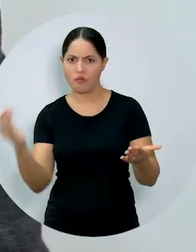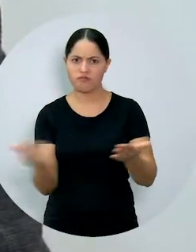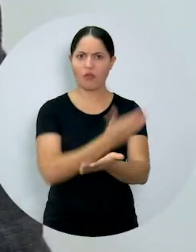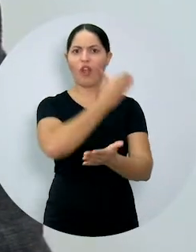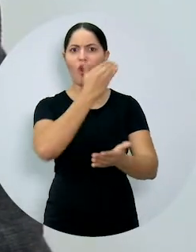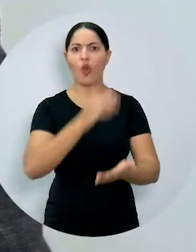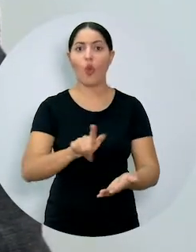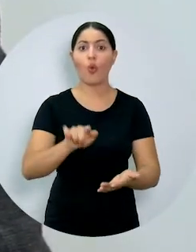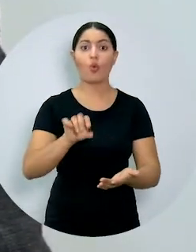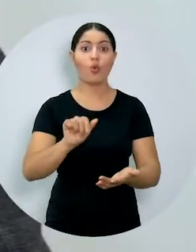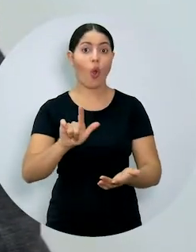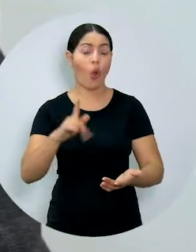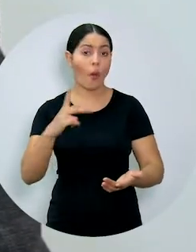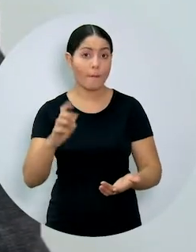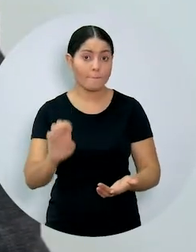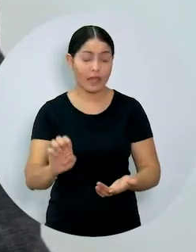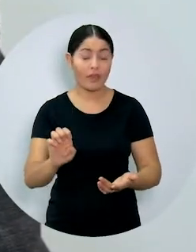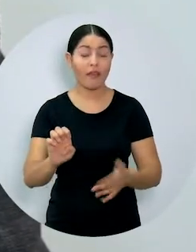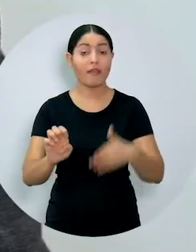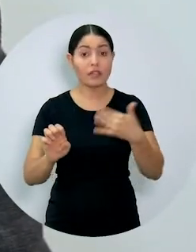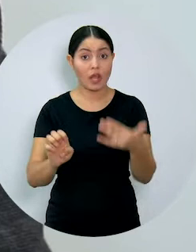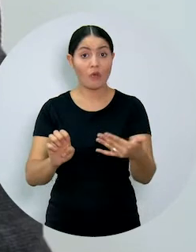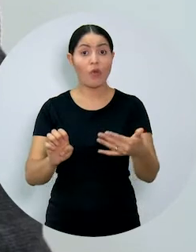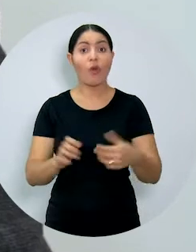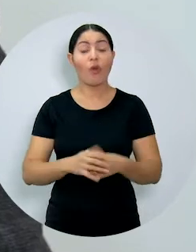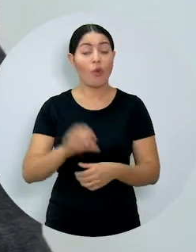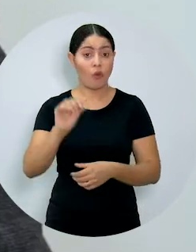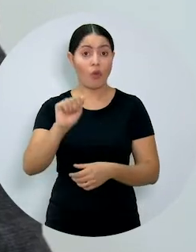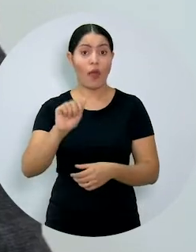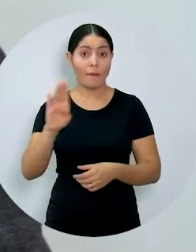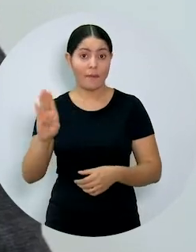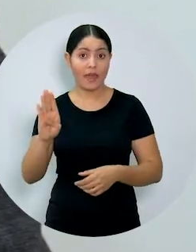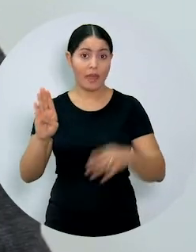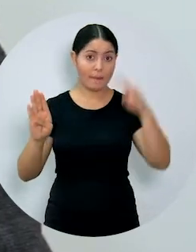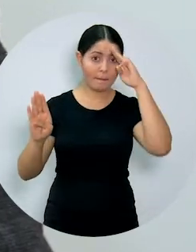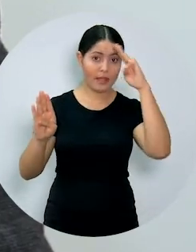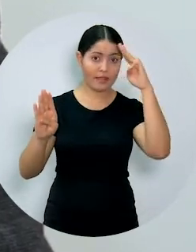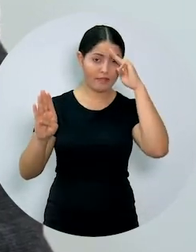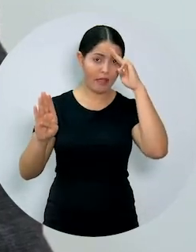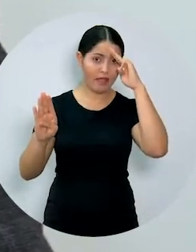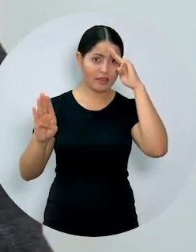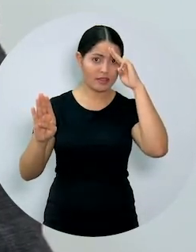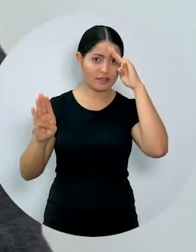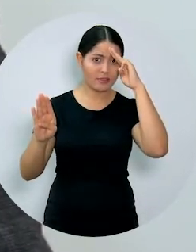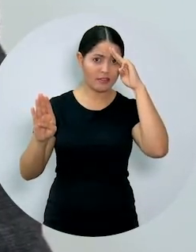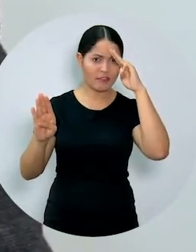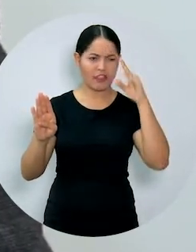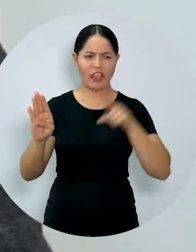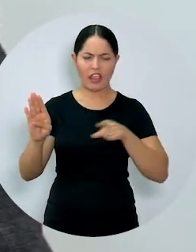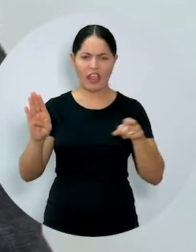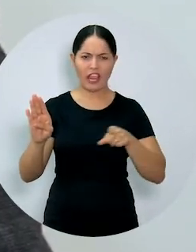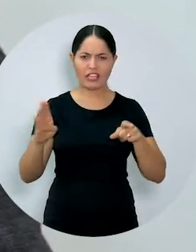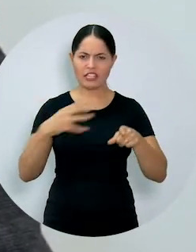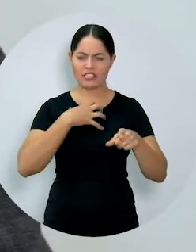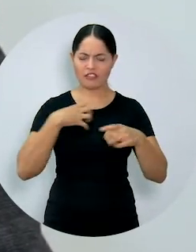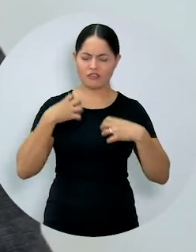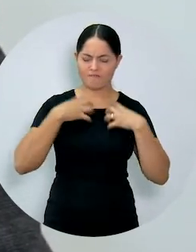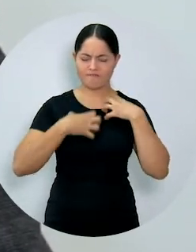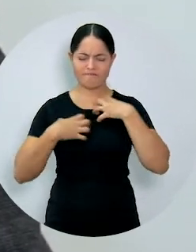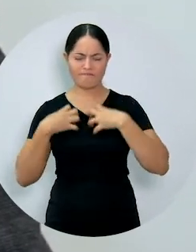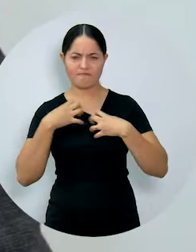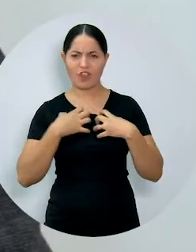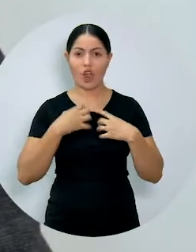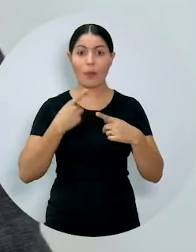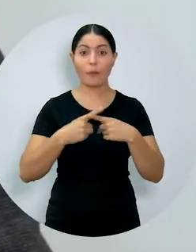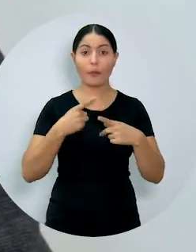incomodava muito os militares, requerendo o retorno do Estado de Direito, da elaboração de